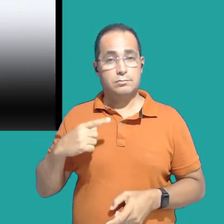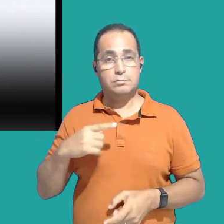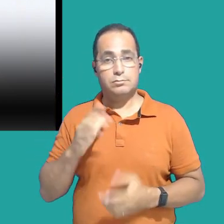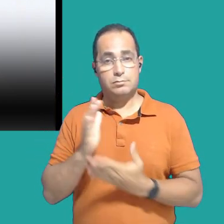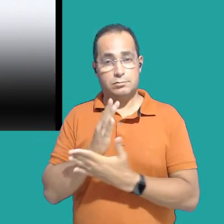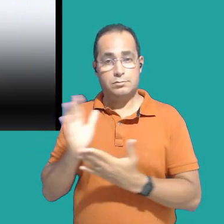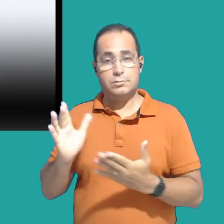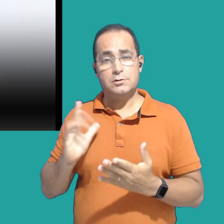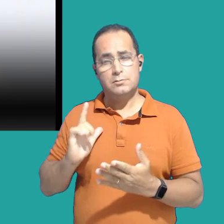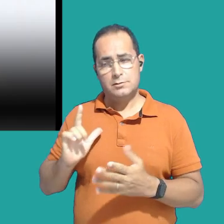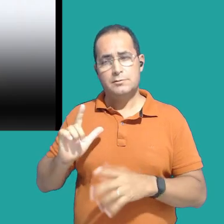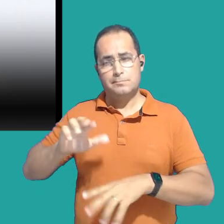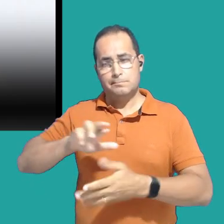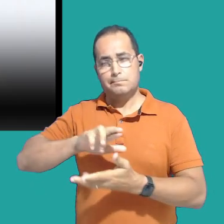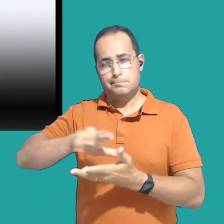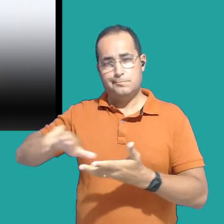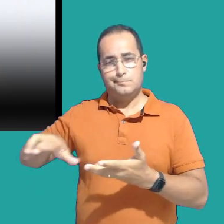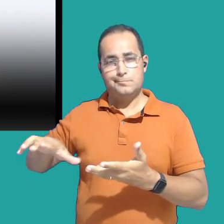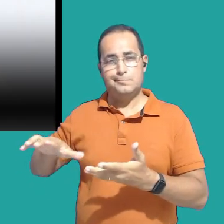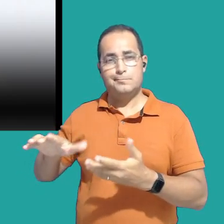em equipamentos,